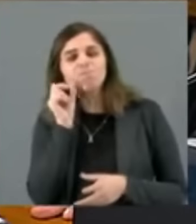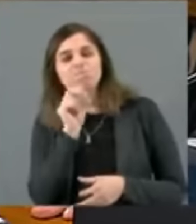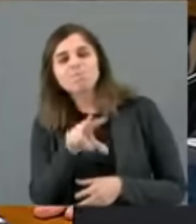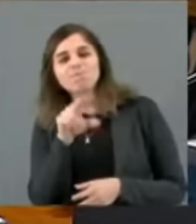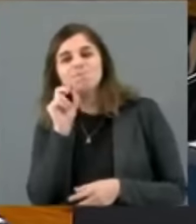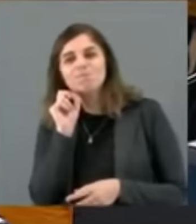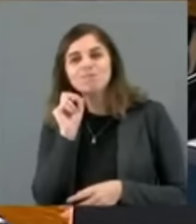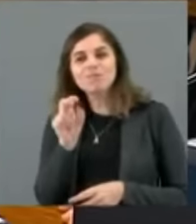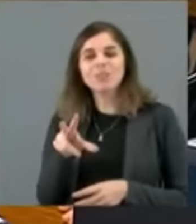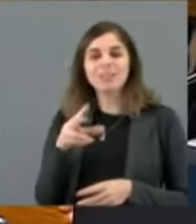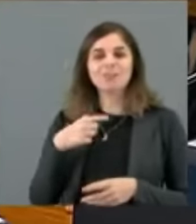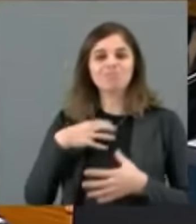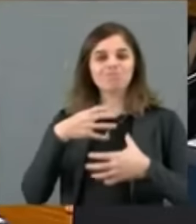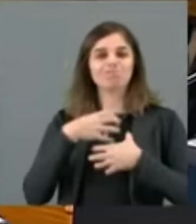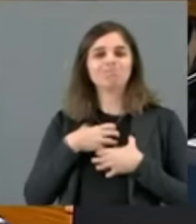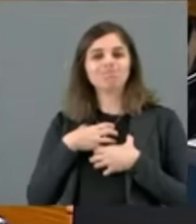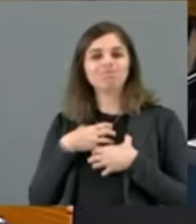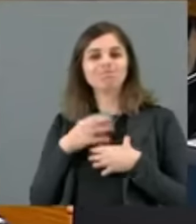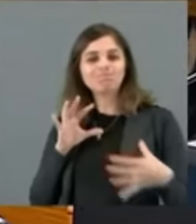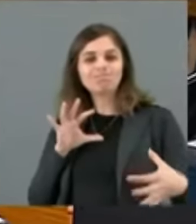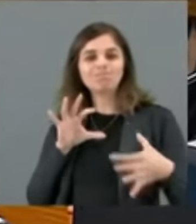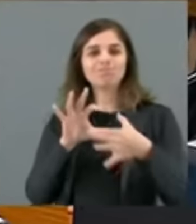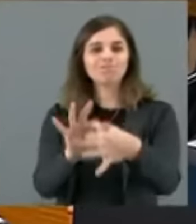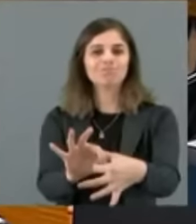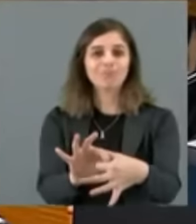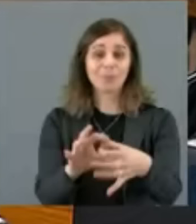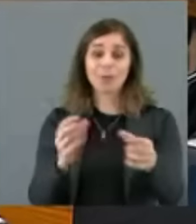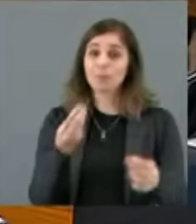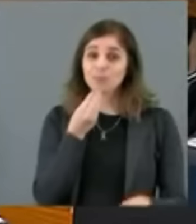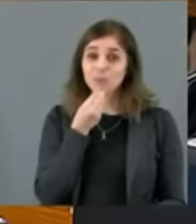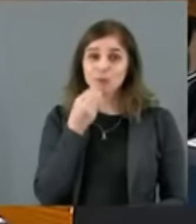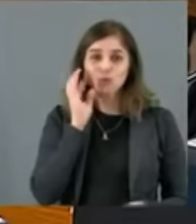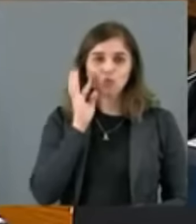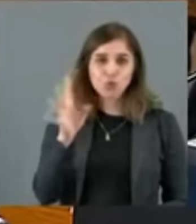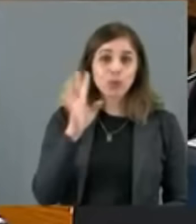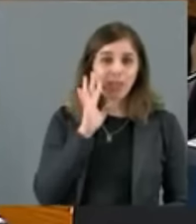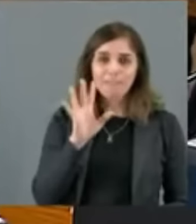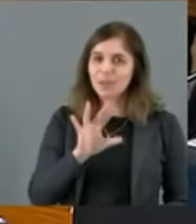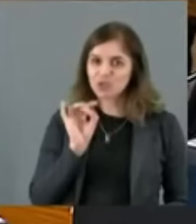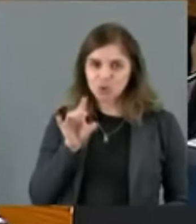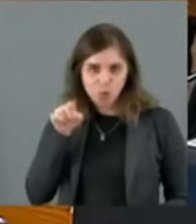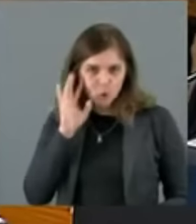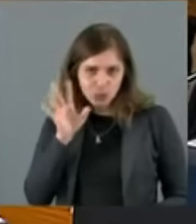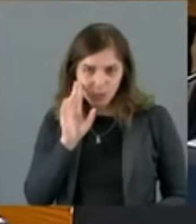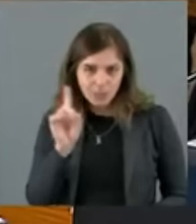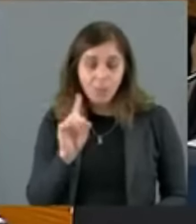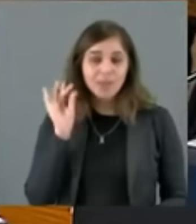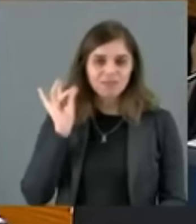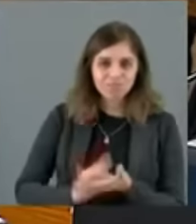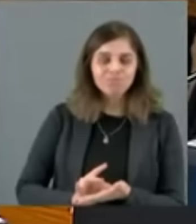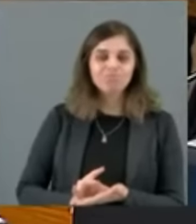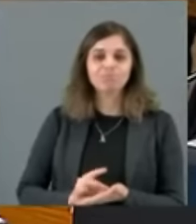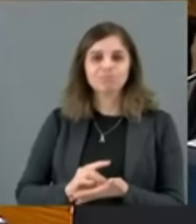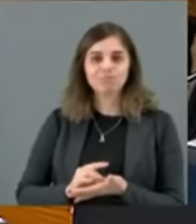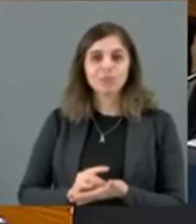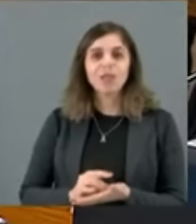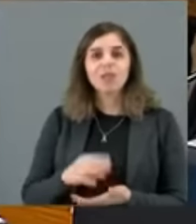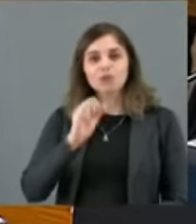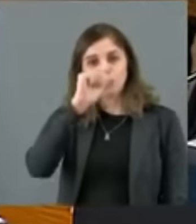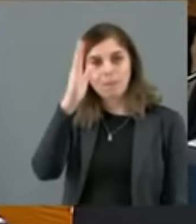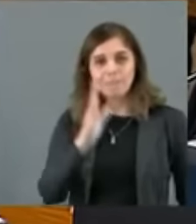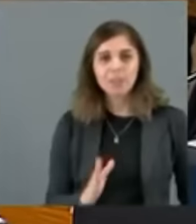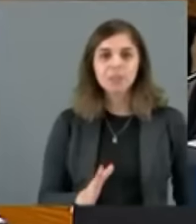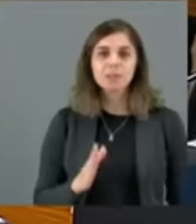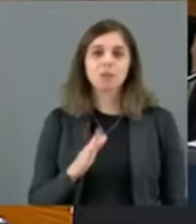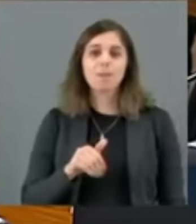se via representado, ele poderia sonhar, e não só sonhar, mas concretizar o sonho de um Brasil